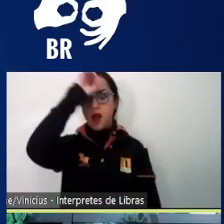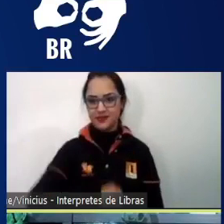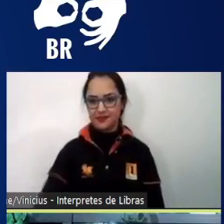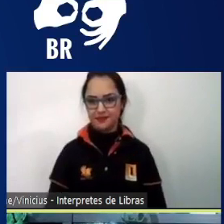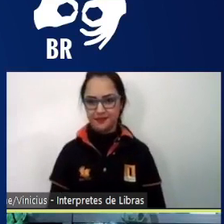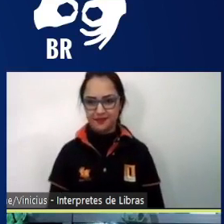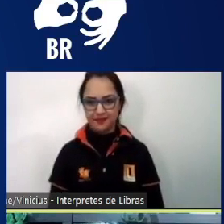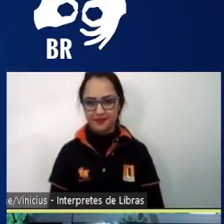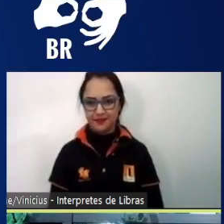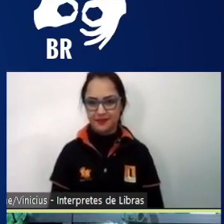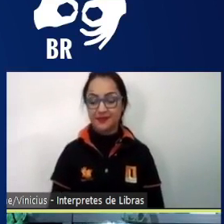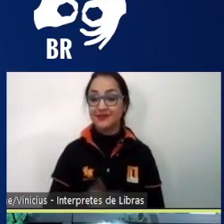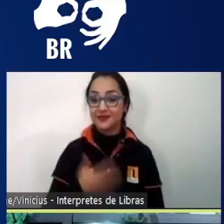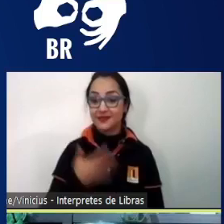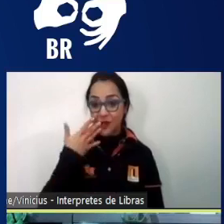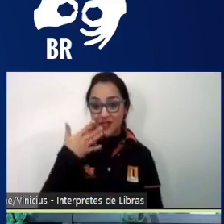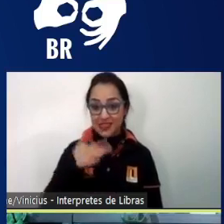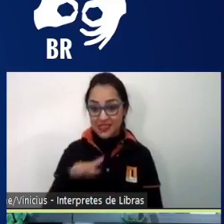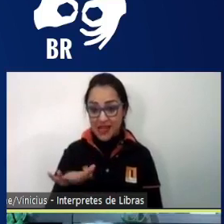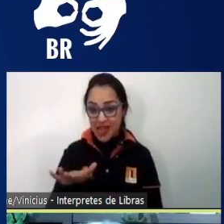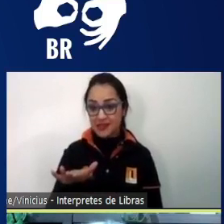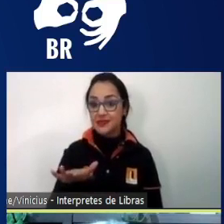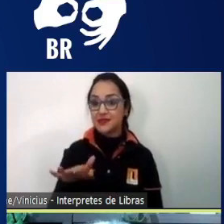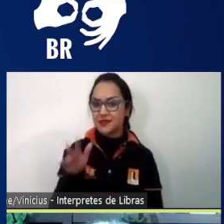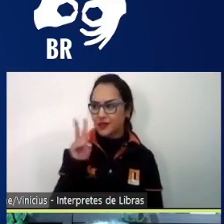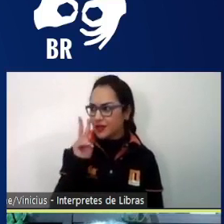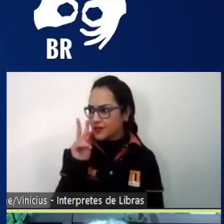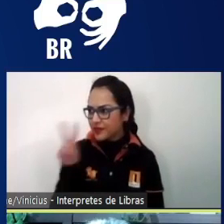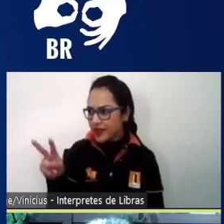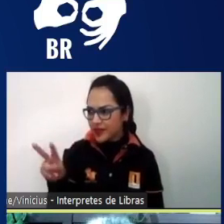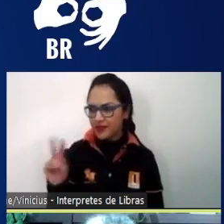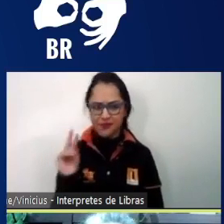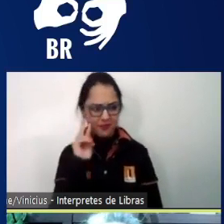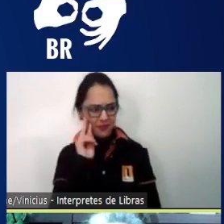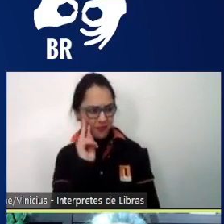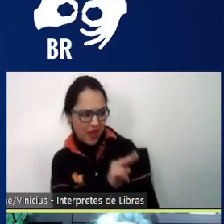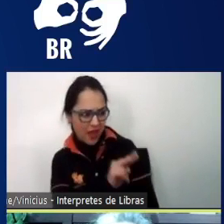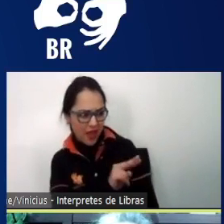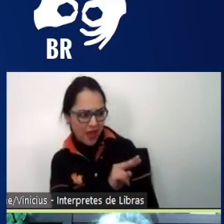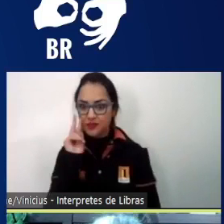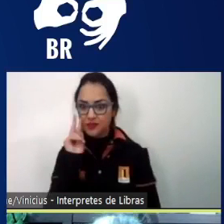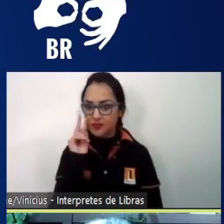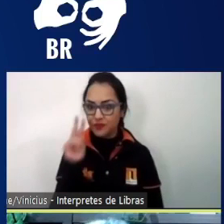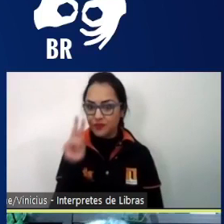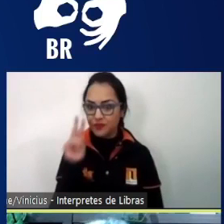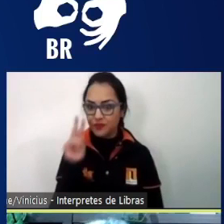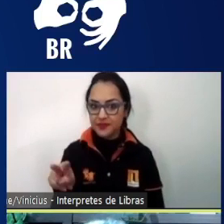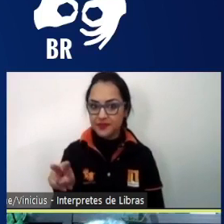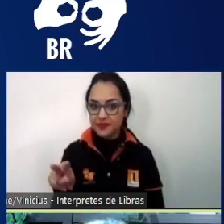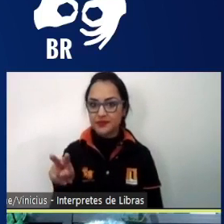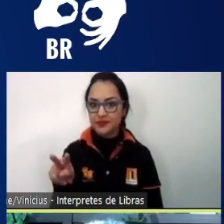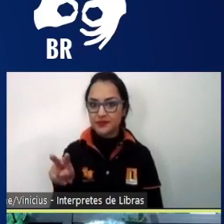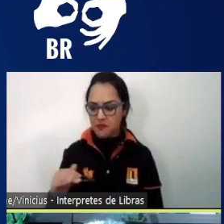E que a criança, quando tem contato com esse modelo, ao longo do seu desenvolvimento,